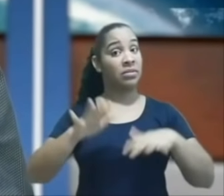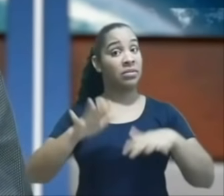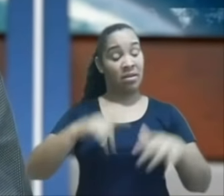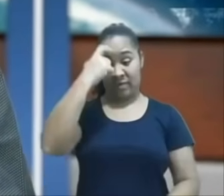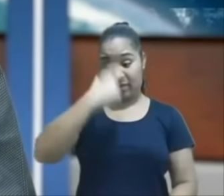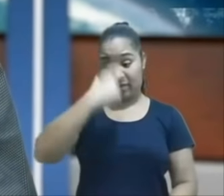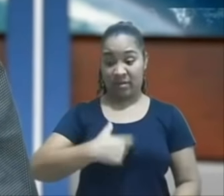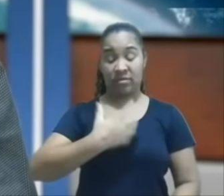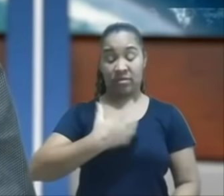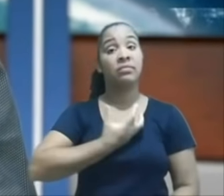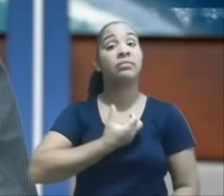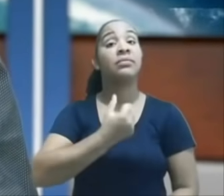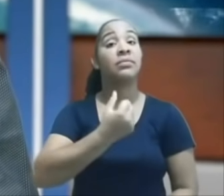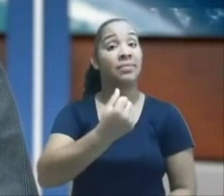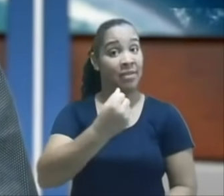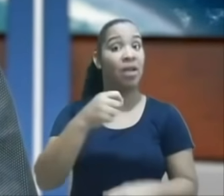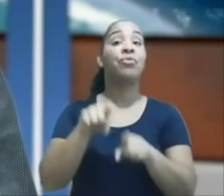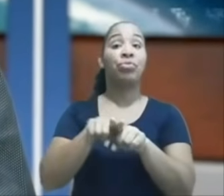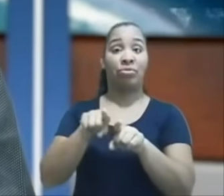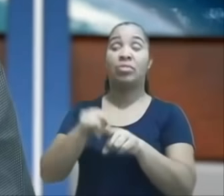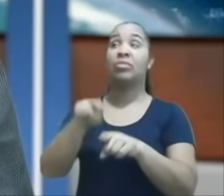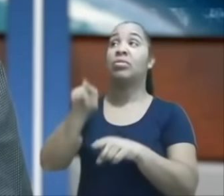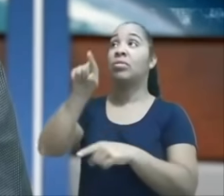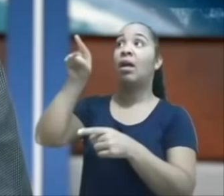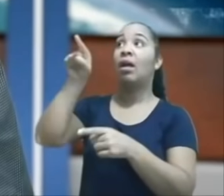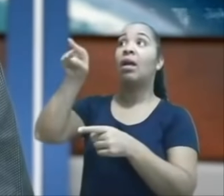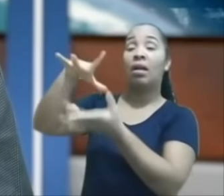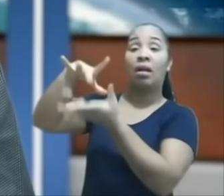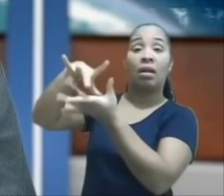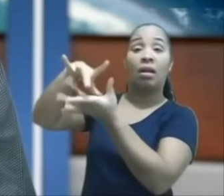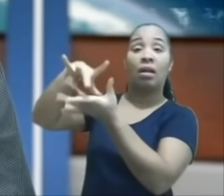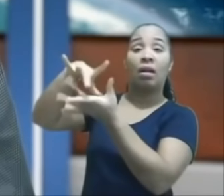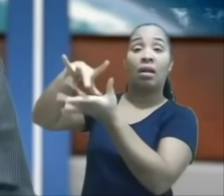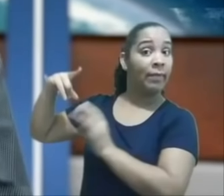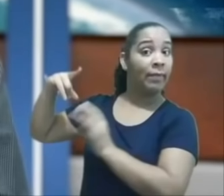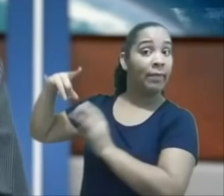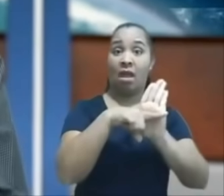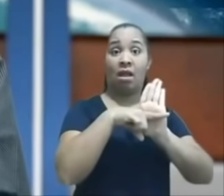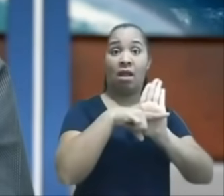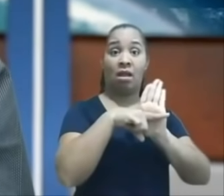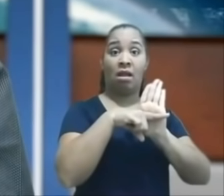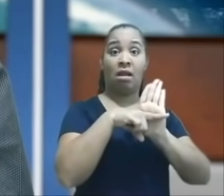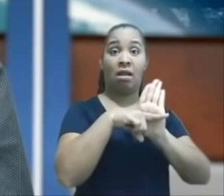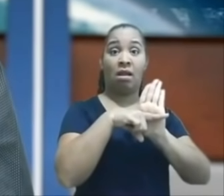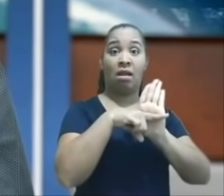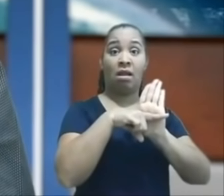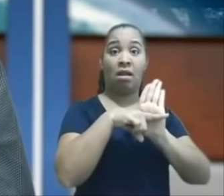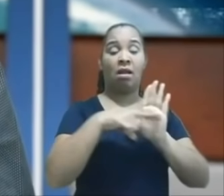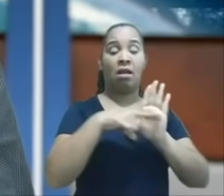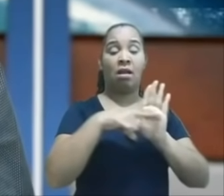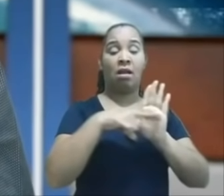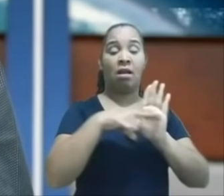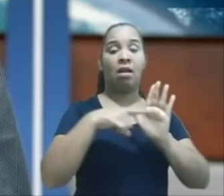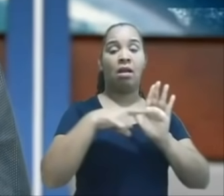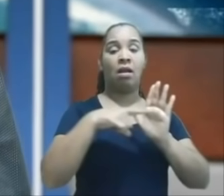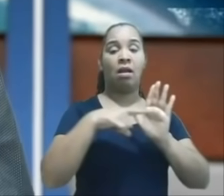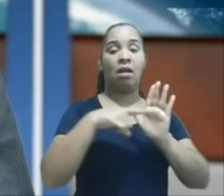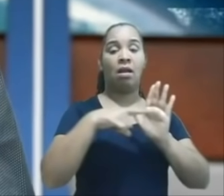negativo, porque o suicídio de hoje é o fruto de atos insensatos de